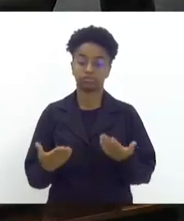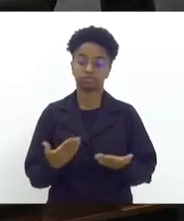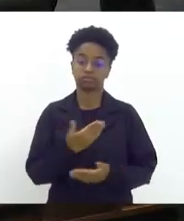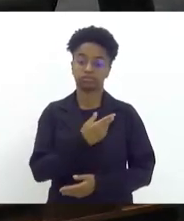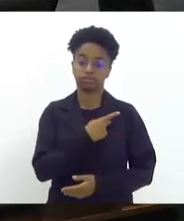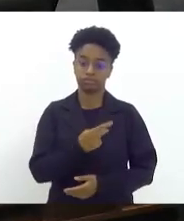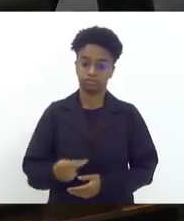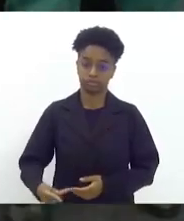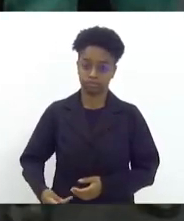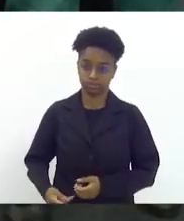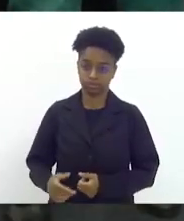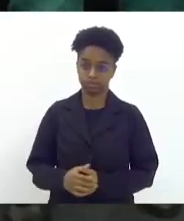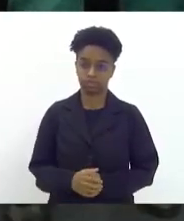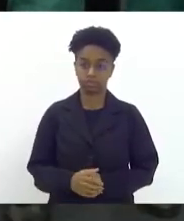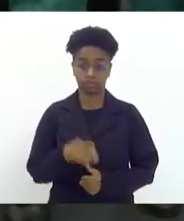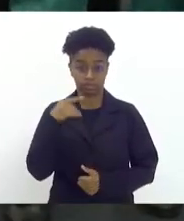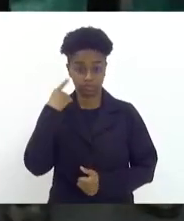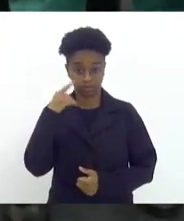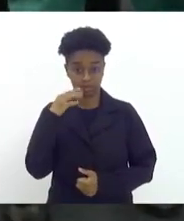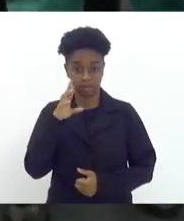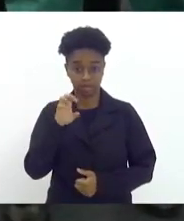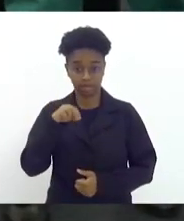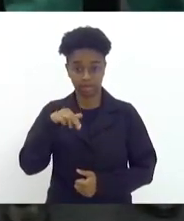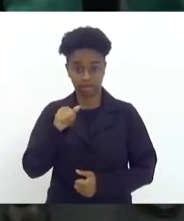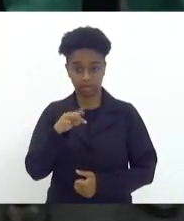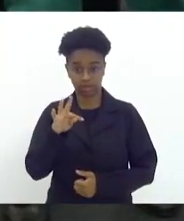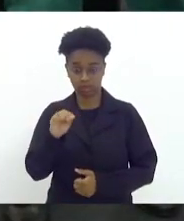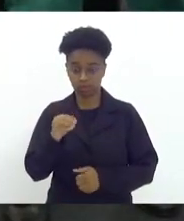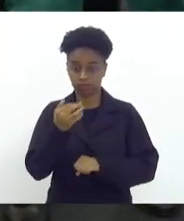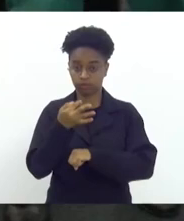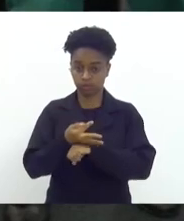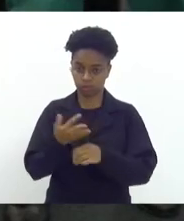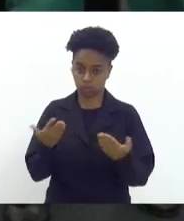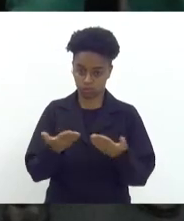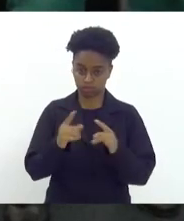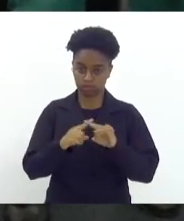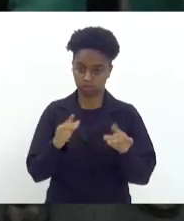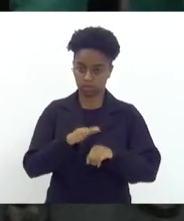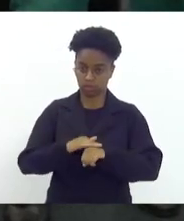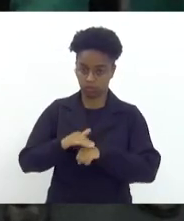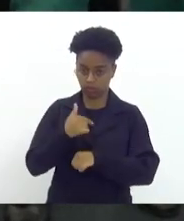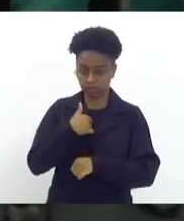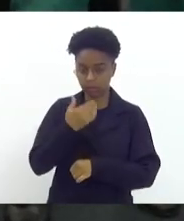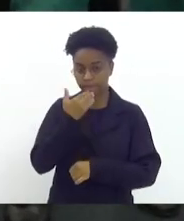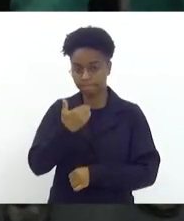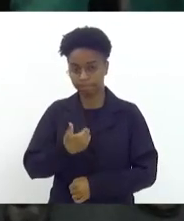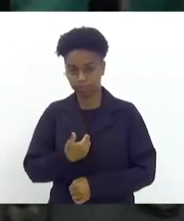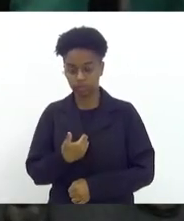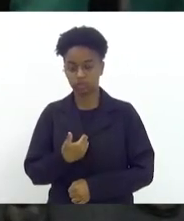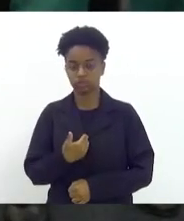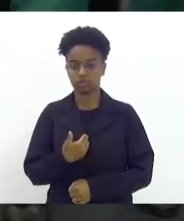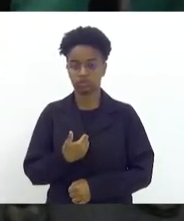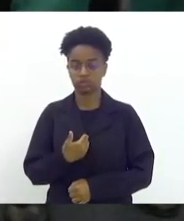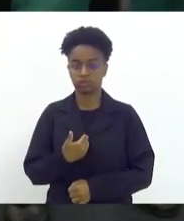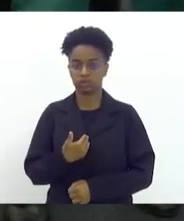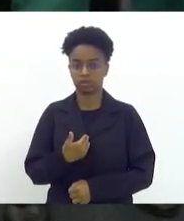Deputado Renato Machado não pode estar aqui ele falou comigo hoje pediu para eu